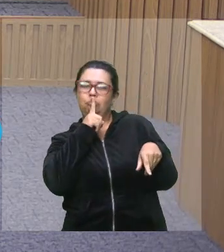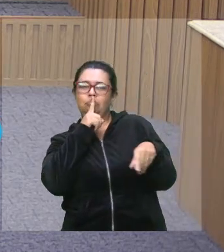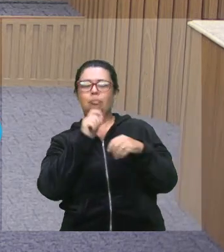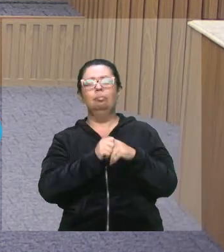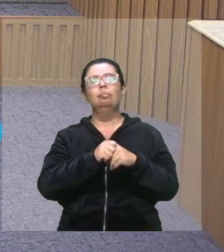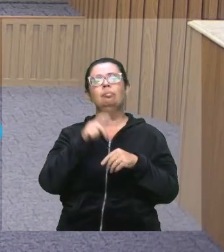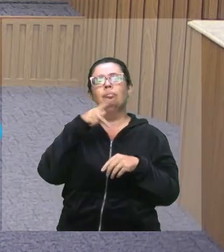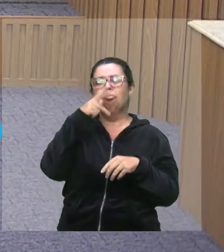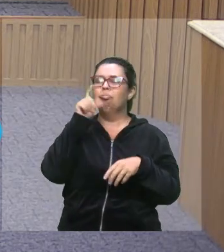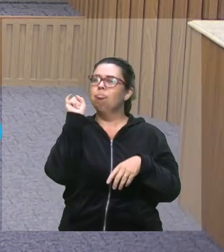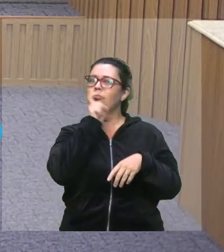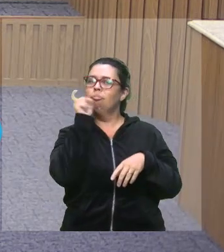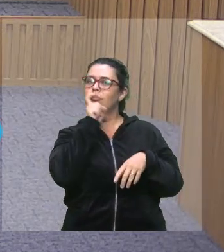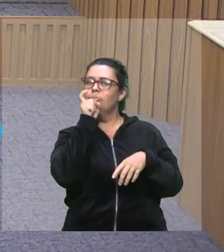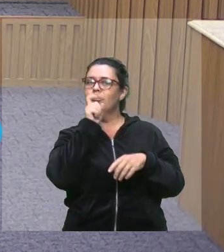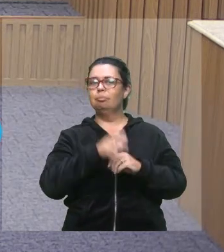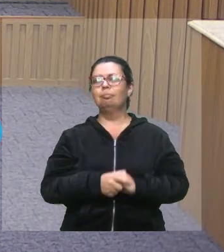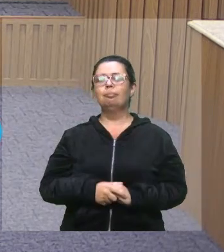dizeres mentiras.